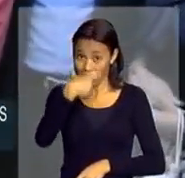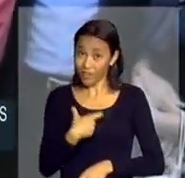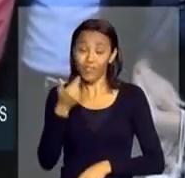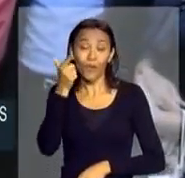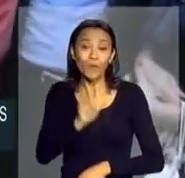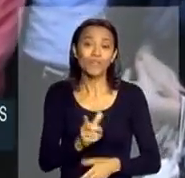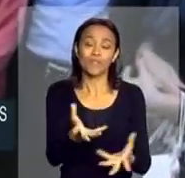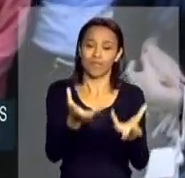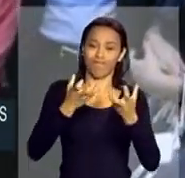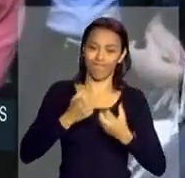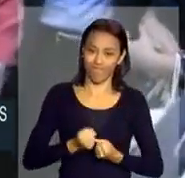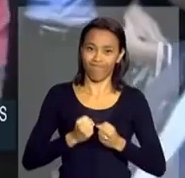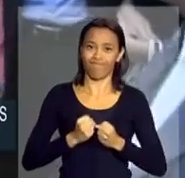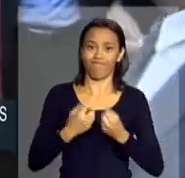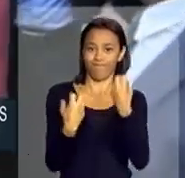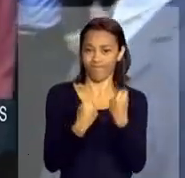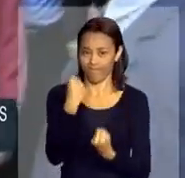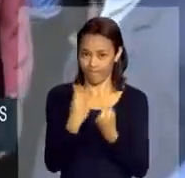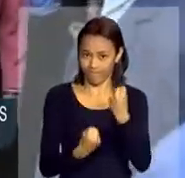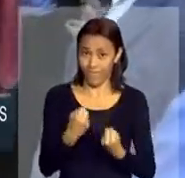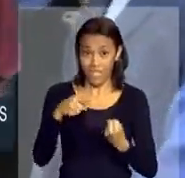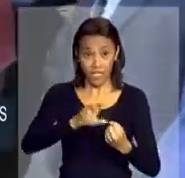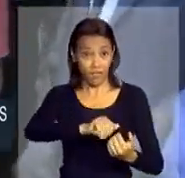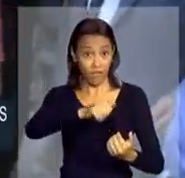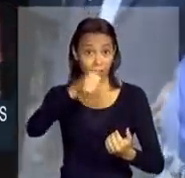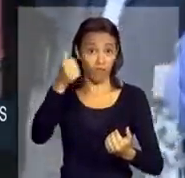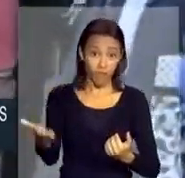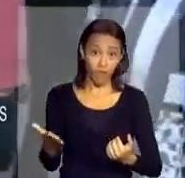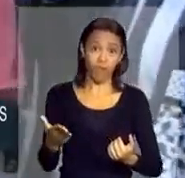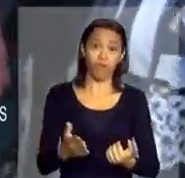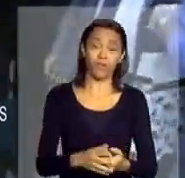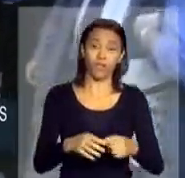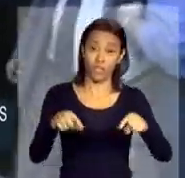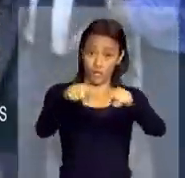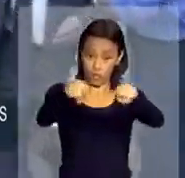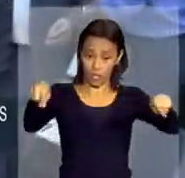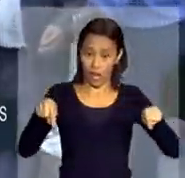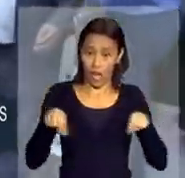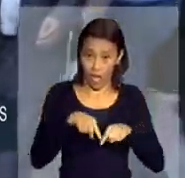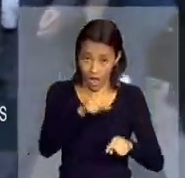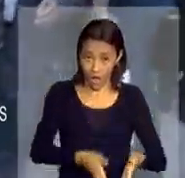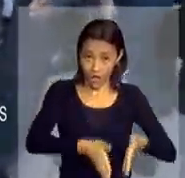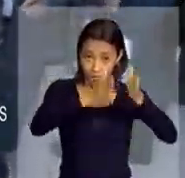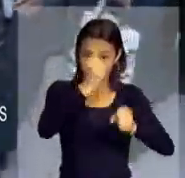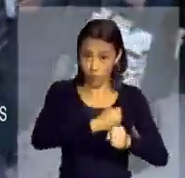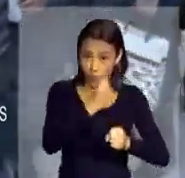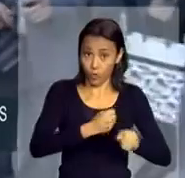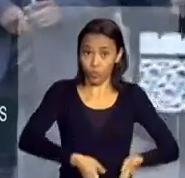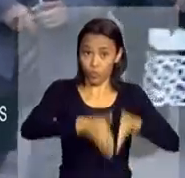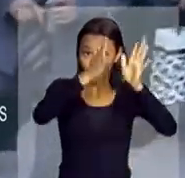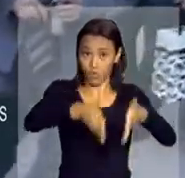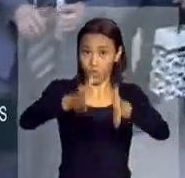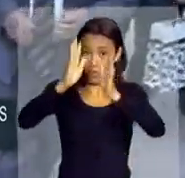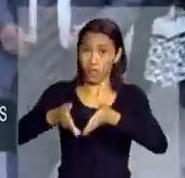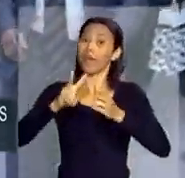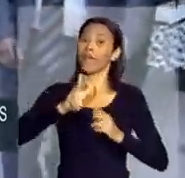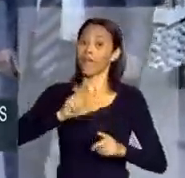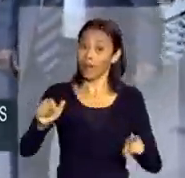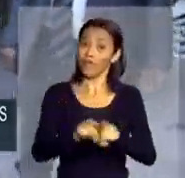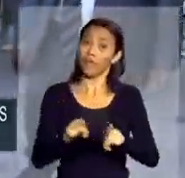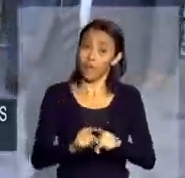retroescavadeiras. Isso acontece no pátio externo desse do residencial Jardim Veneza, onde ela vai fazer a